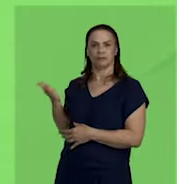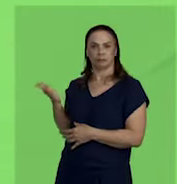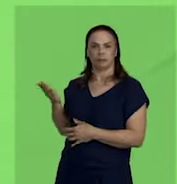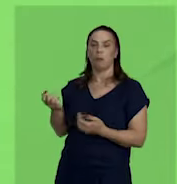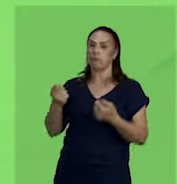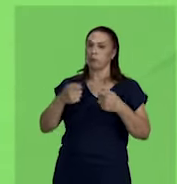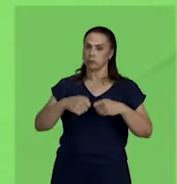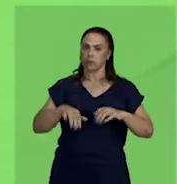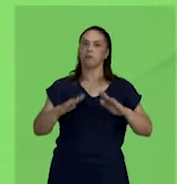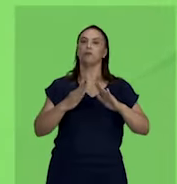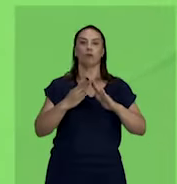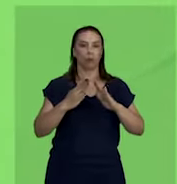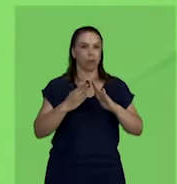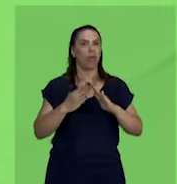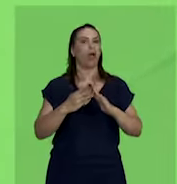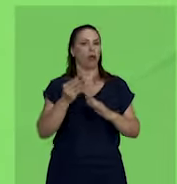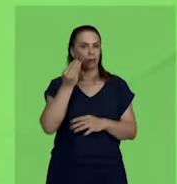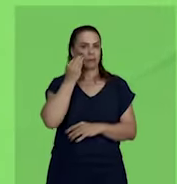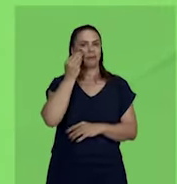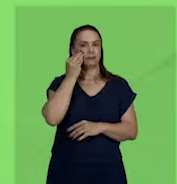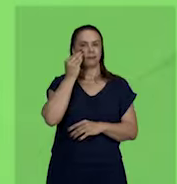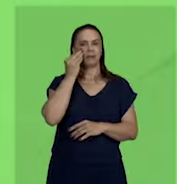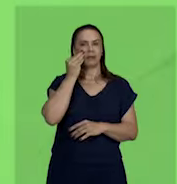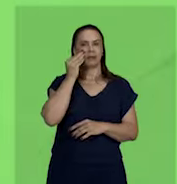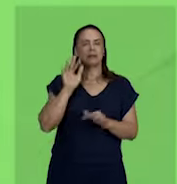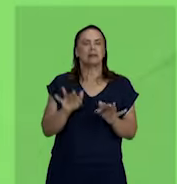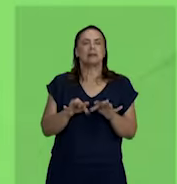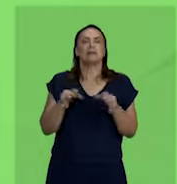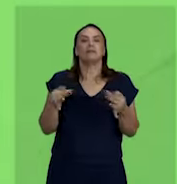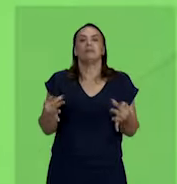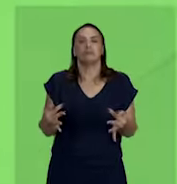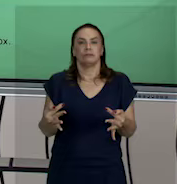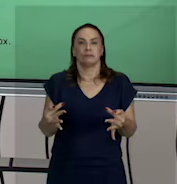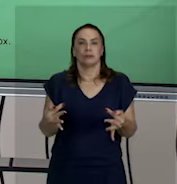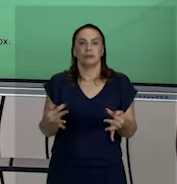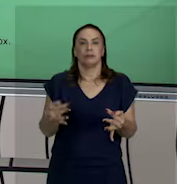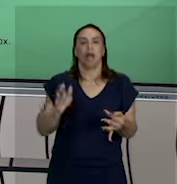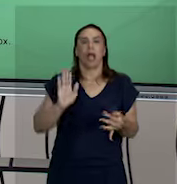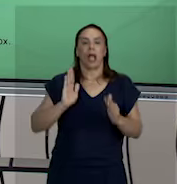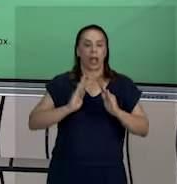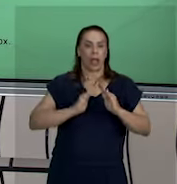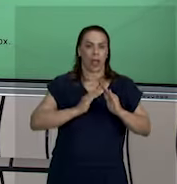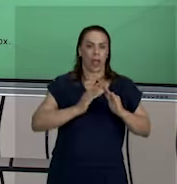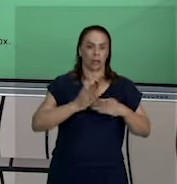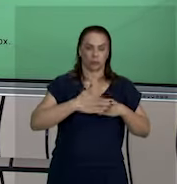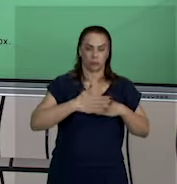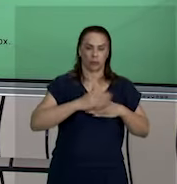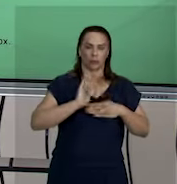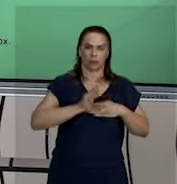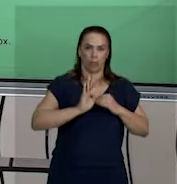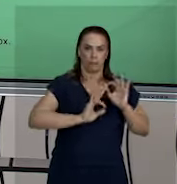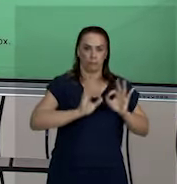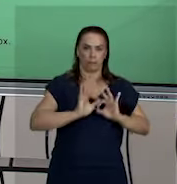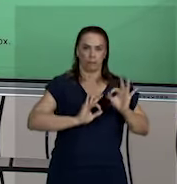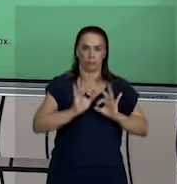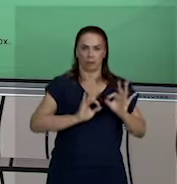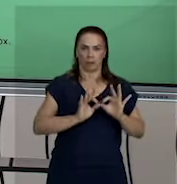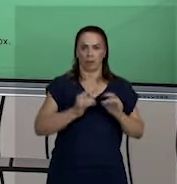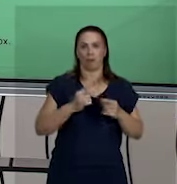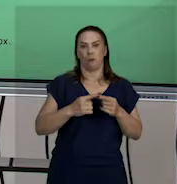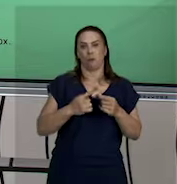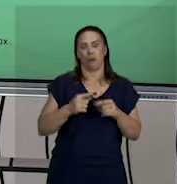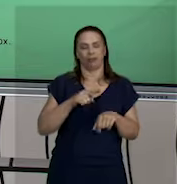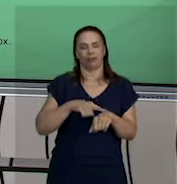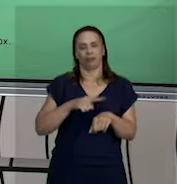É algo muito simples, eu trouxe ele pronto, né, porque não daria tempo da gente montar ele todo aqui, que é simples,